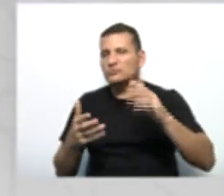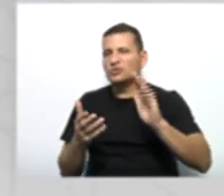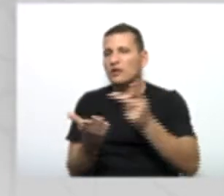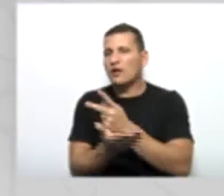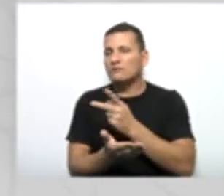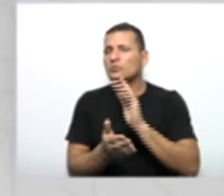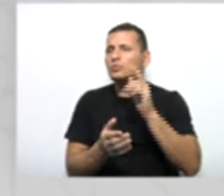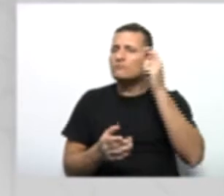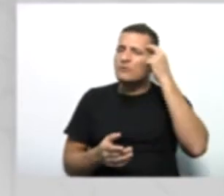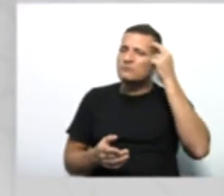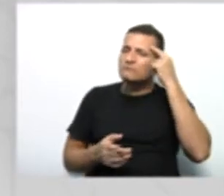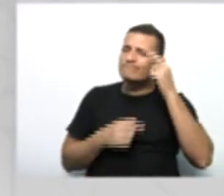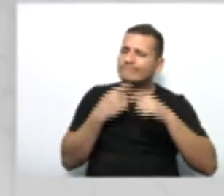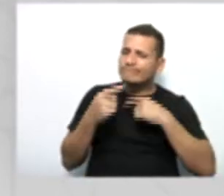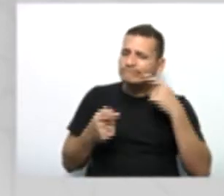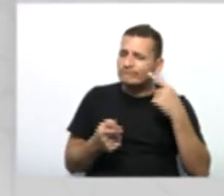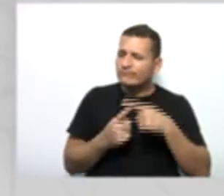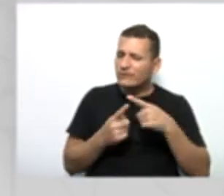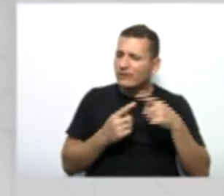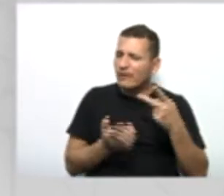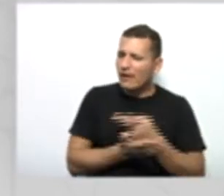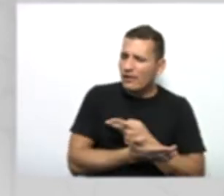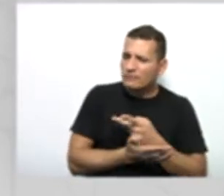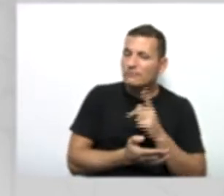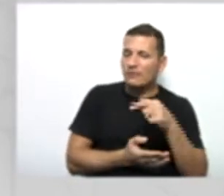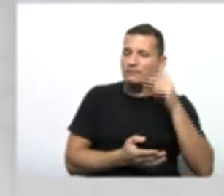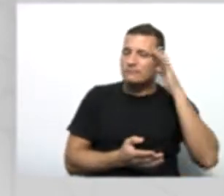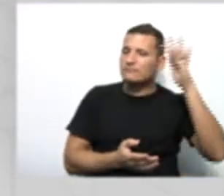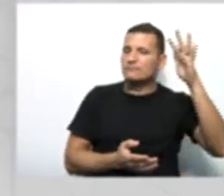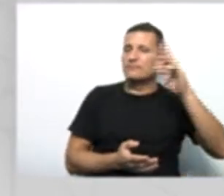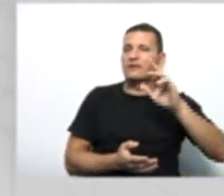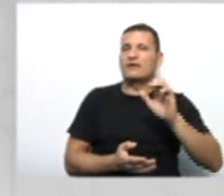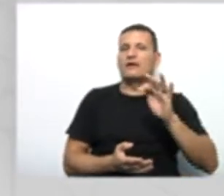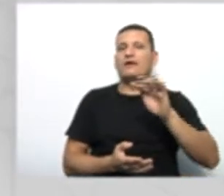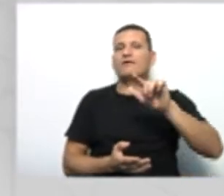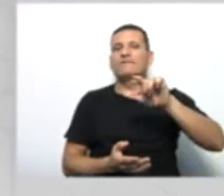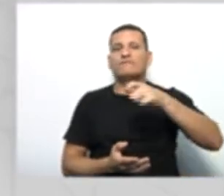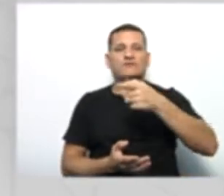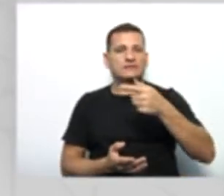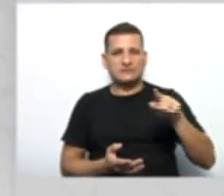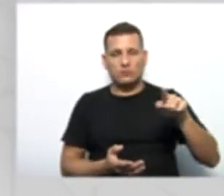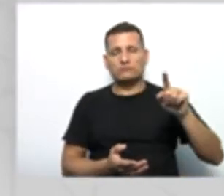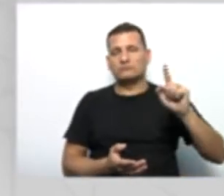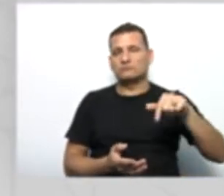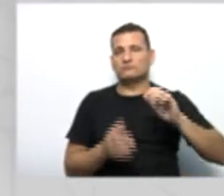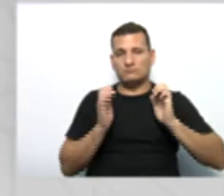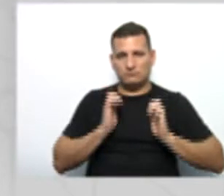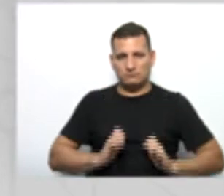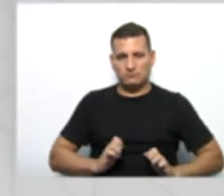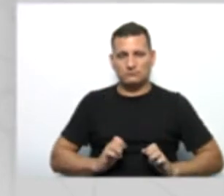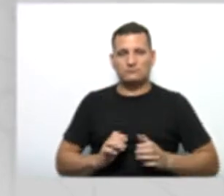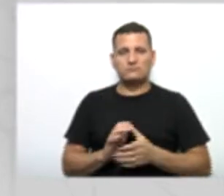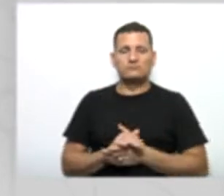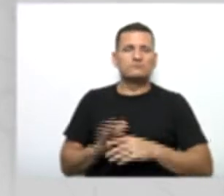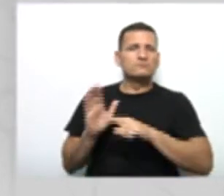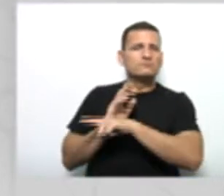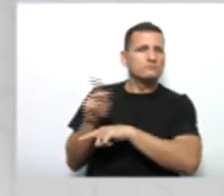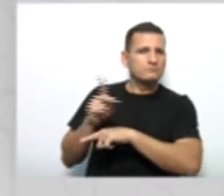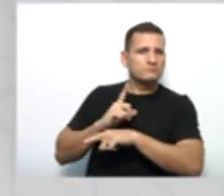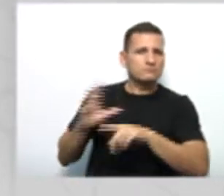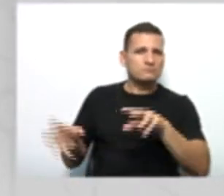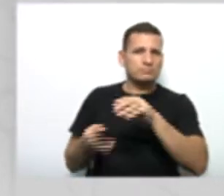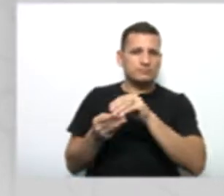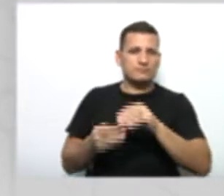ser errado, aí você já está entrando no campo da reflexão, você já está falando de ética. Algum comentário, professor